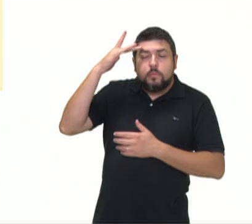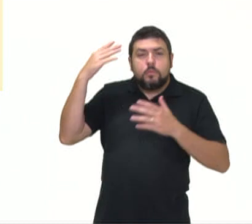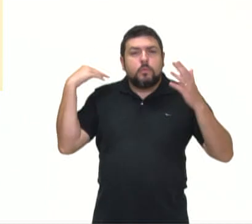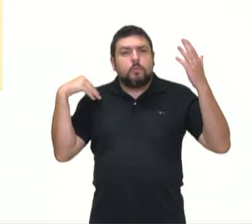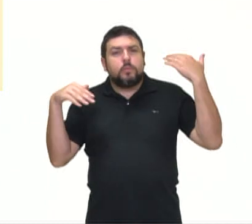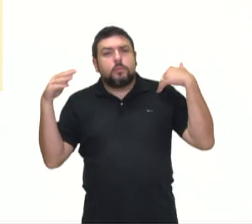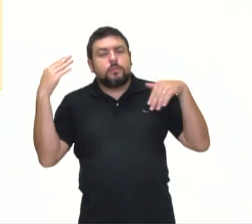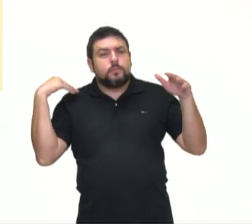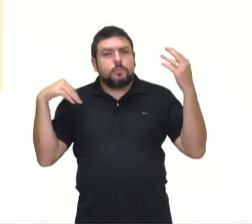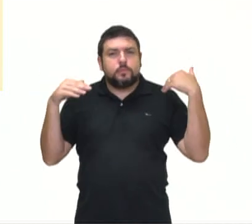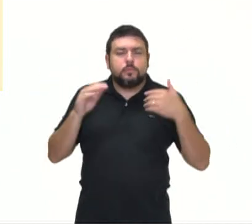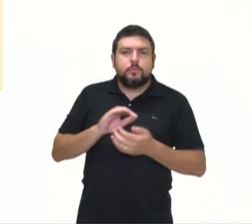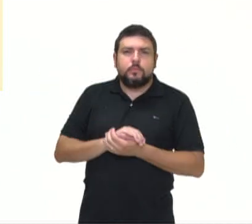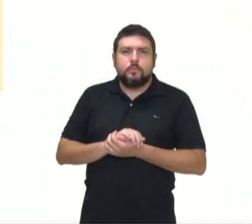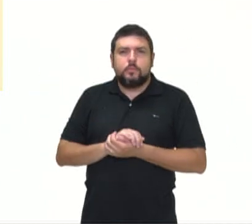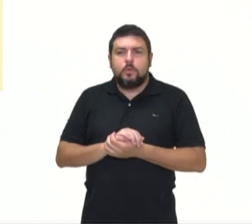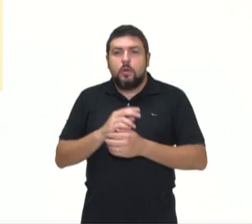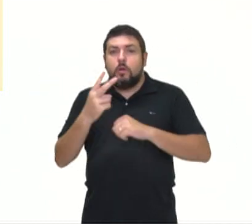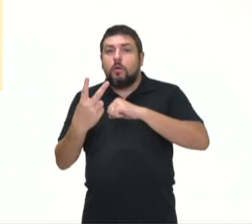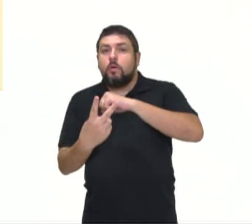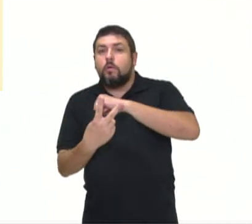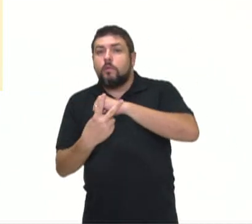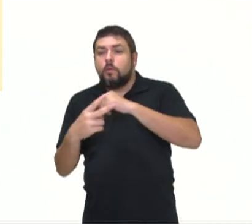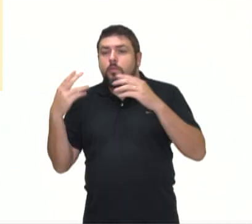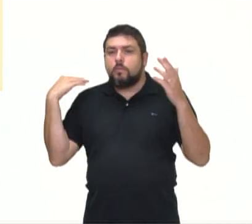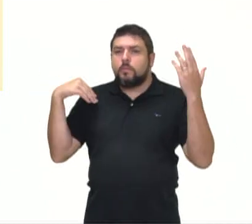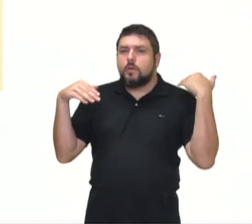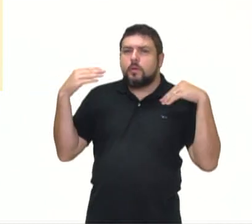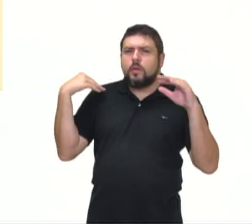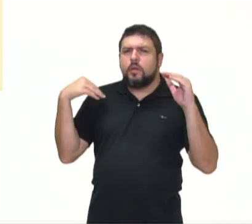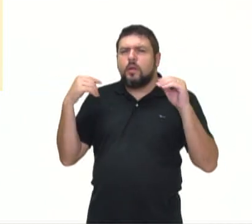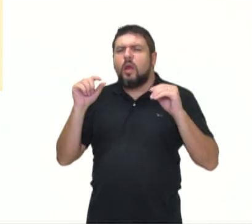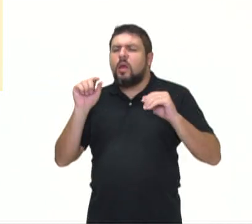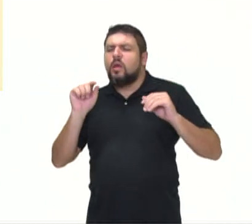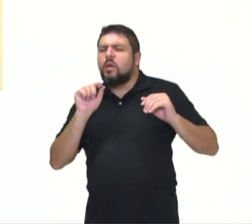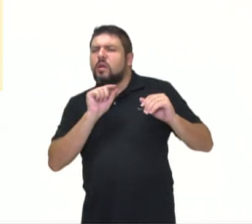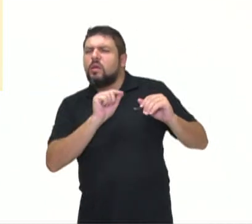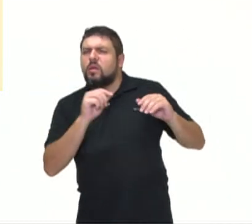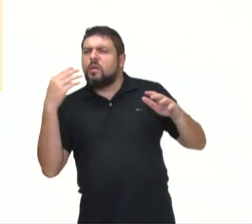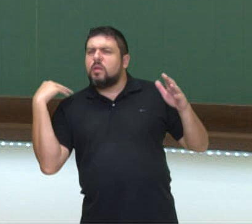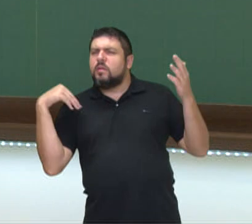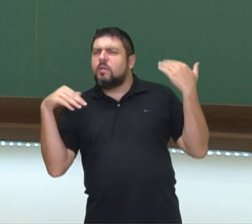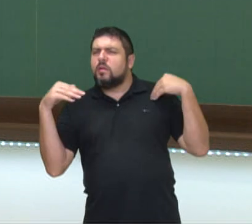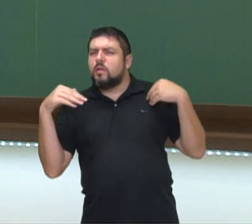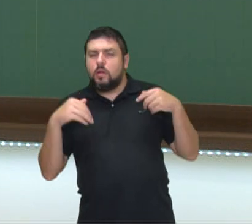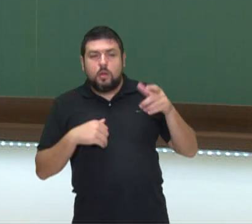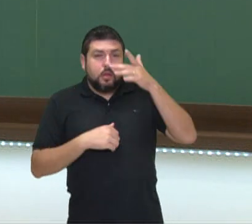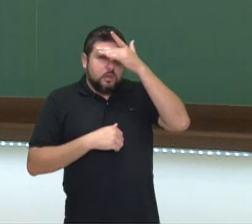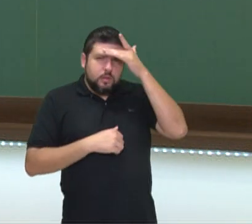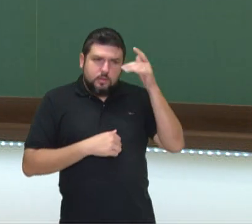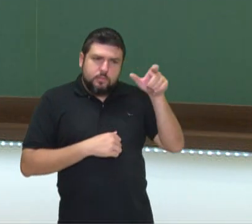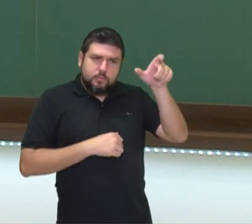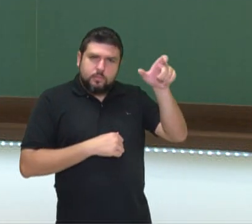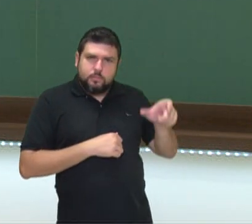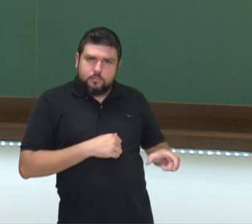verbo? Passear, passeiam. Quem passeiam? As pessoas, nosso sujeito. Tudo o que